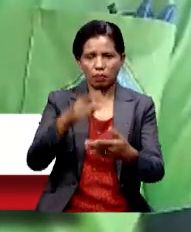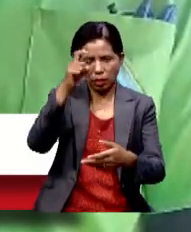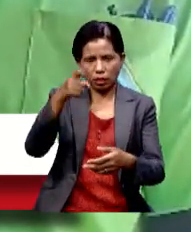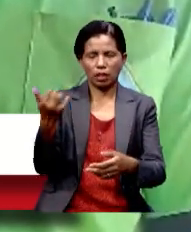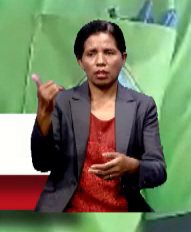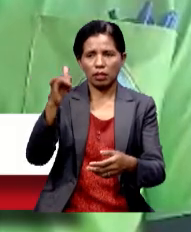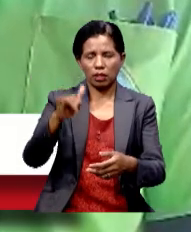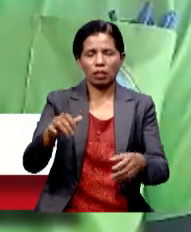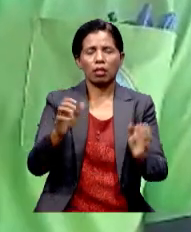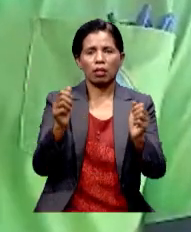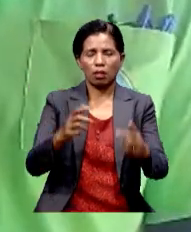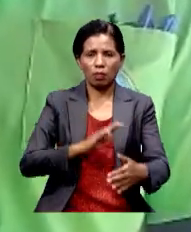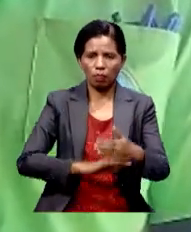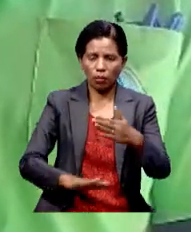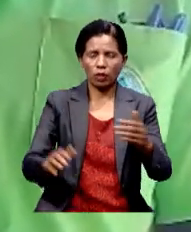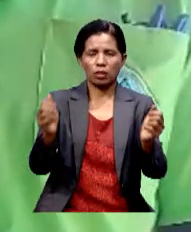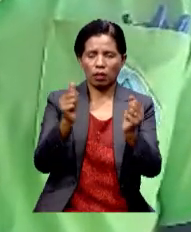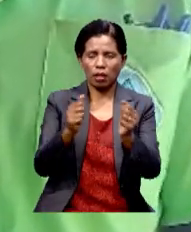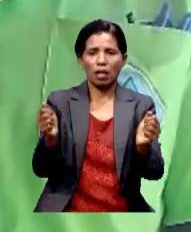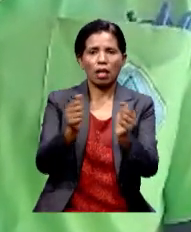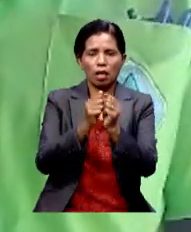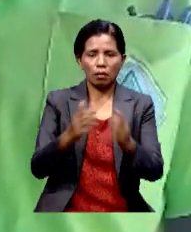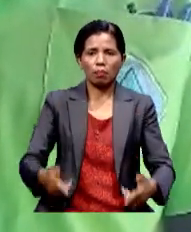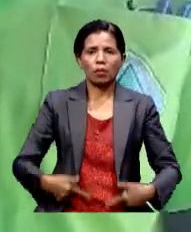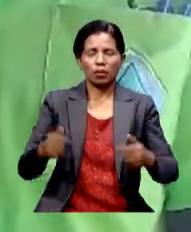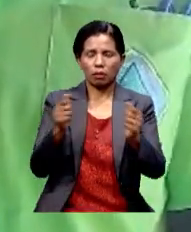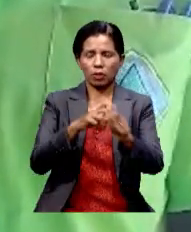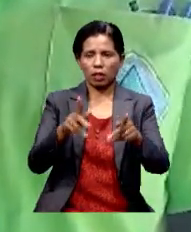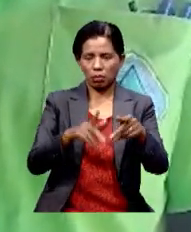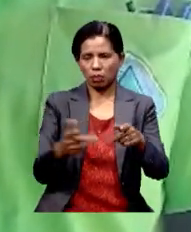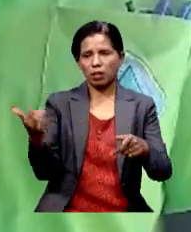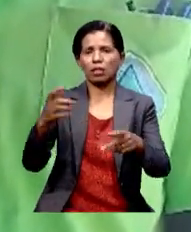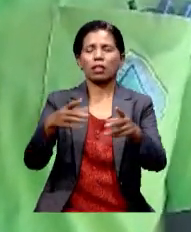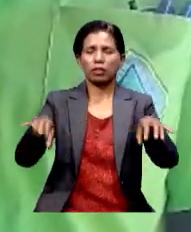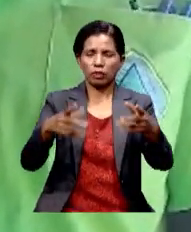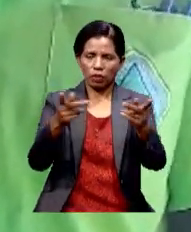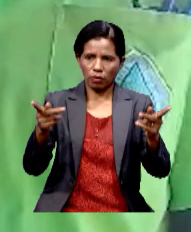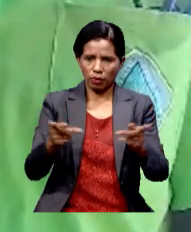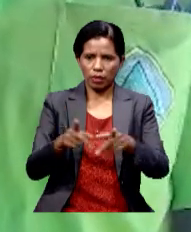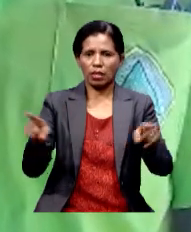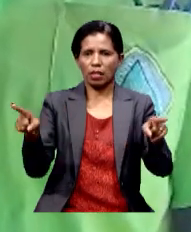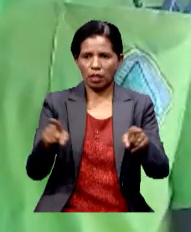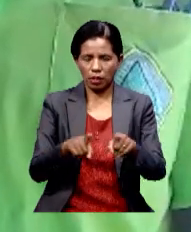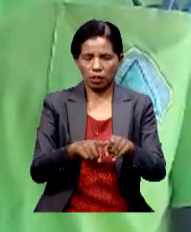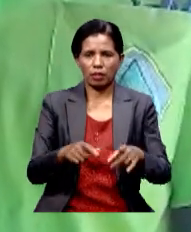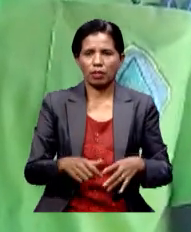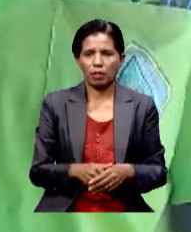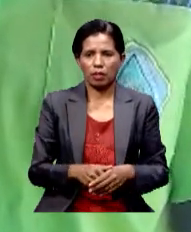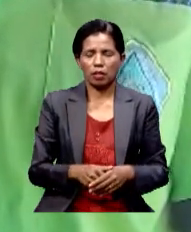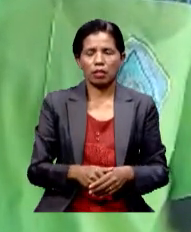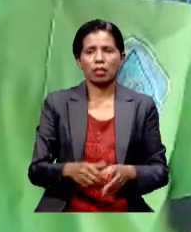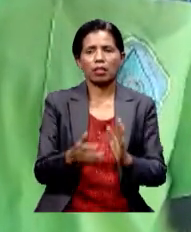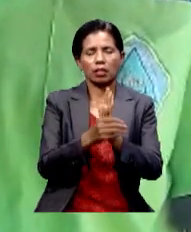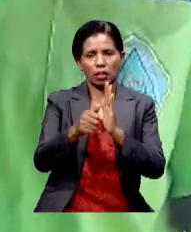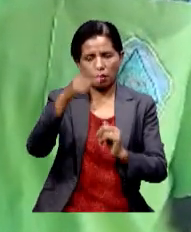ba mori sira falian sira komunidade, nomos basia sira nia serviço fatih. Atu beli saya hanya sampai skill ida mati